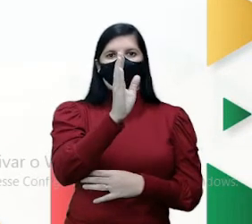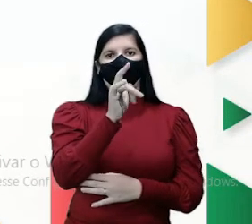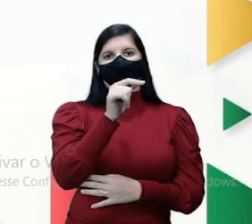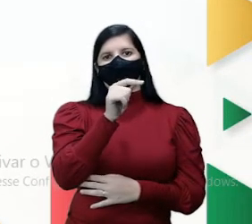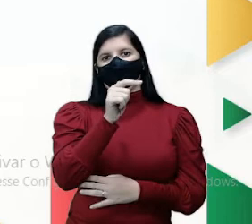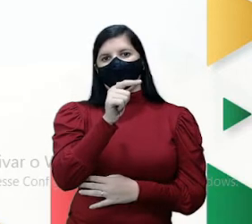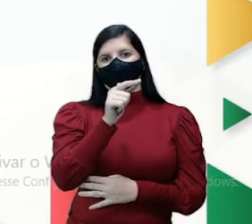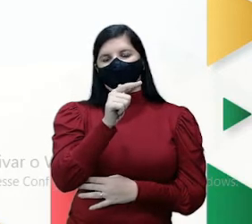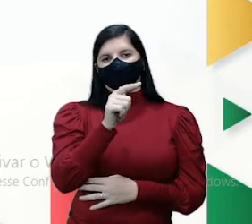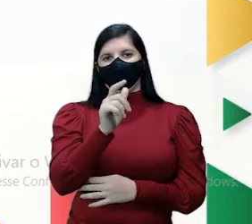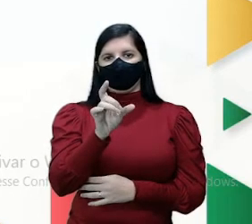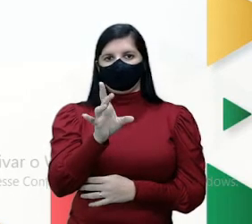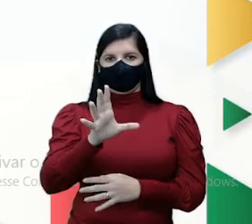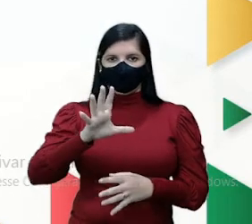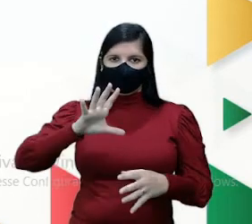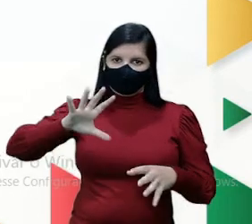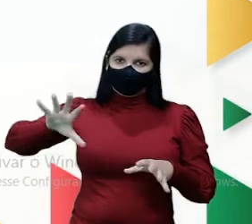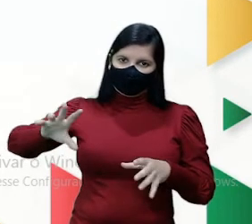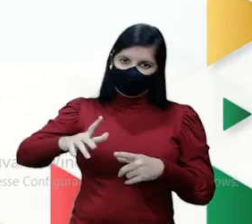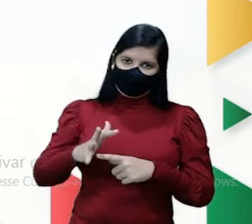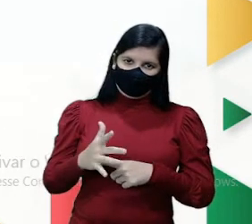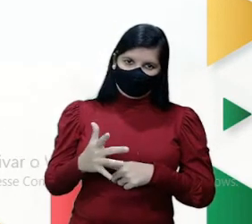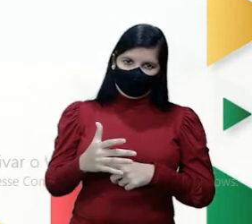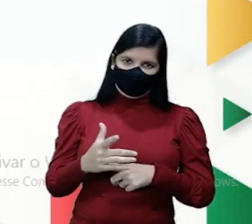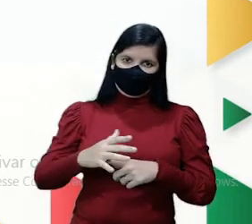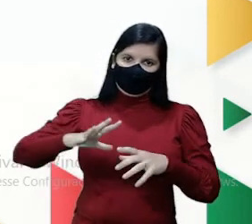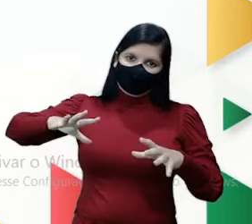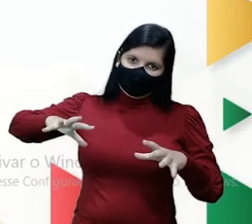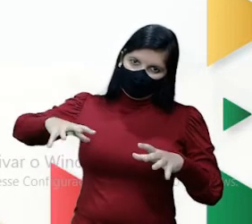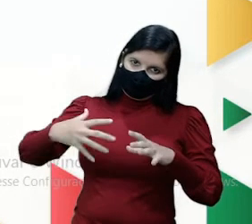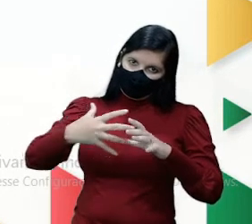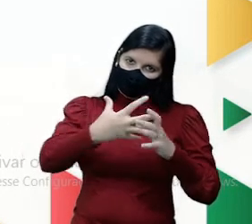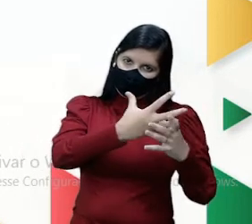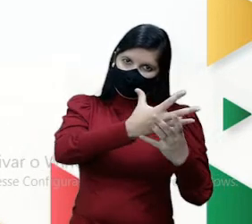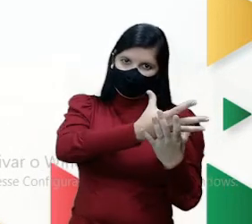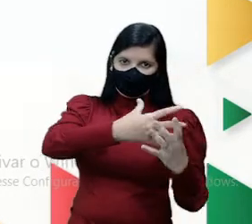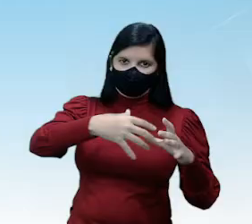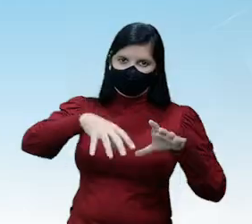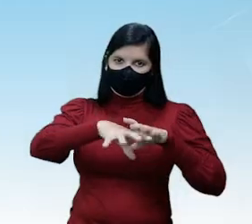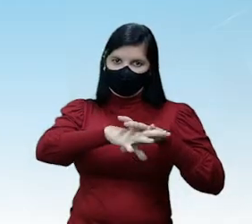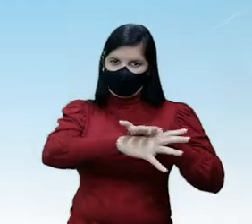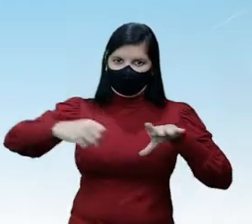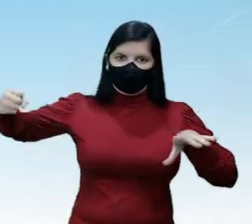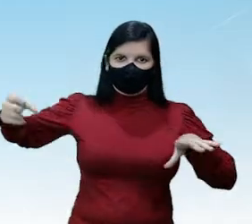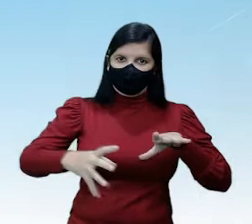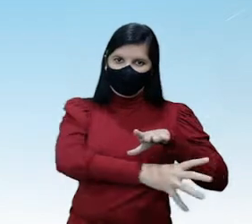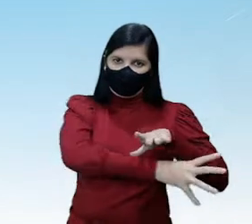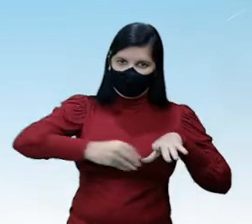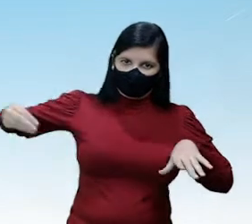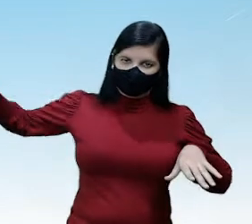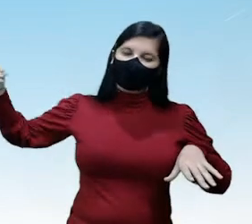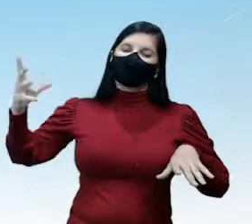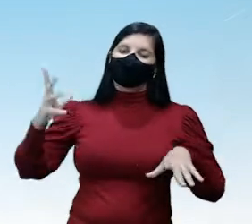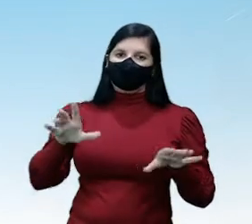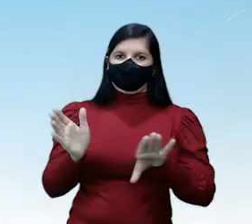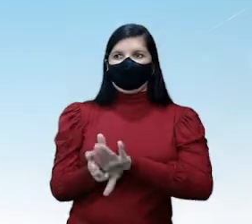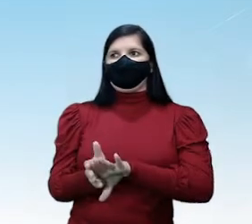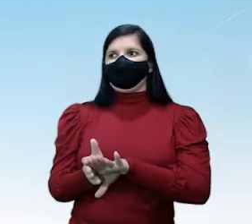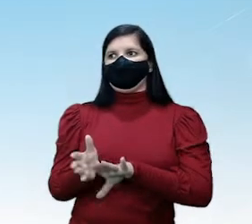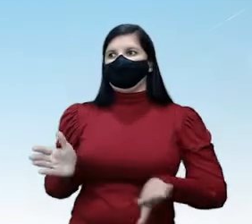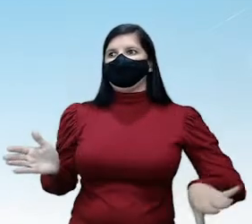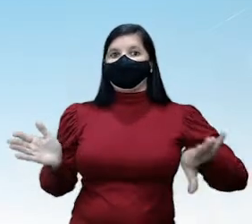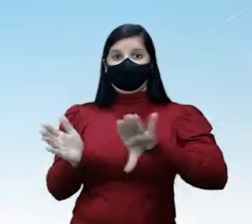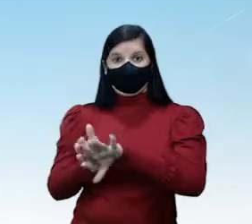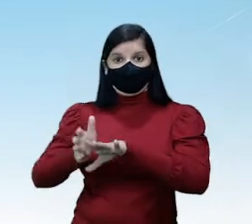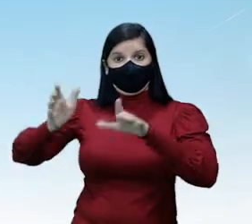a água através da pressão para a estação de tratamento. Bom, quando essa água ela chega na